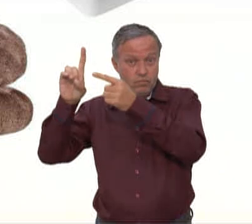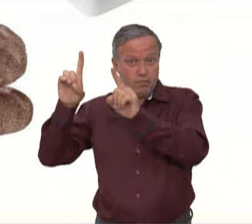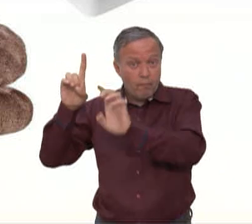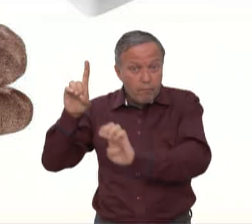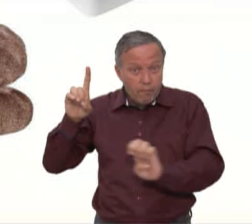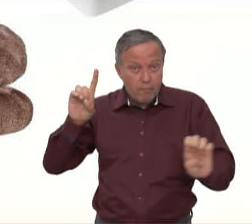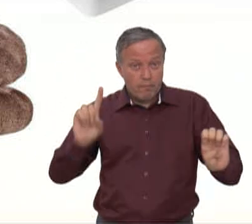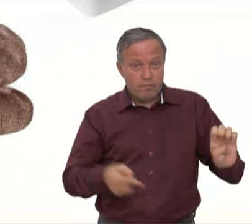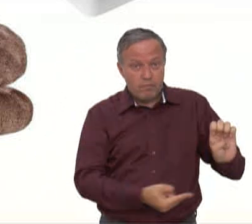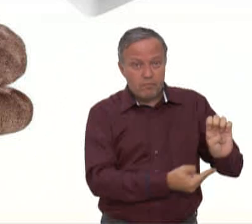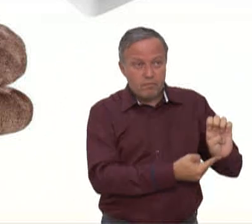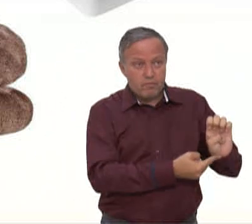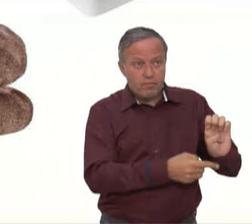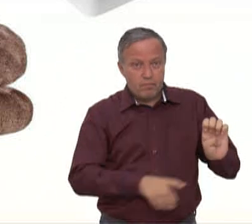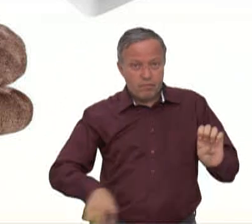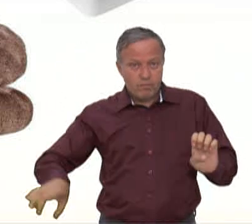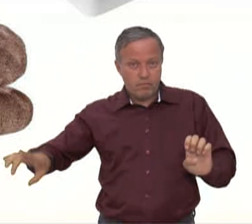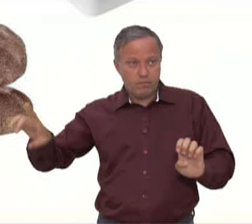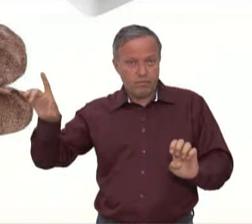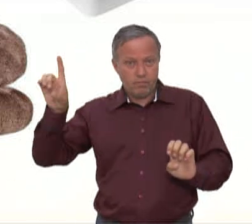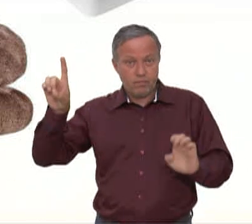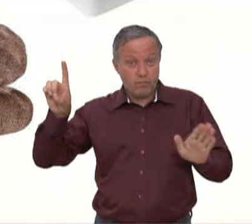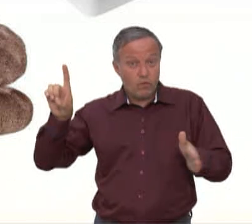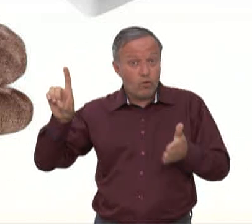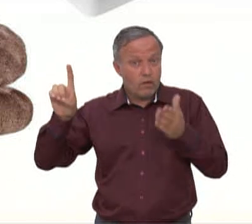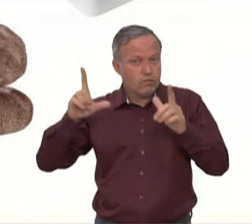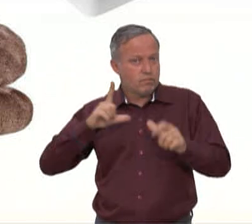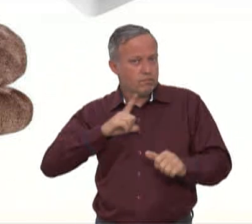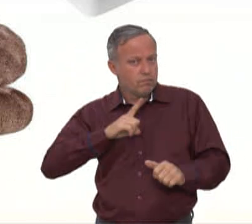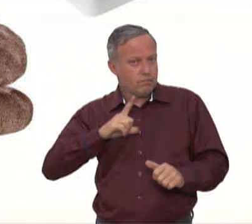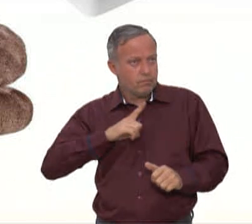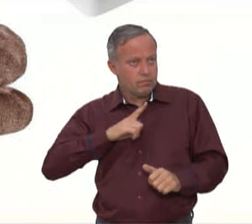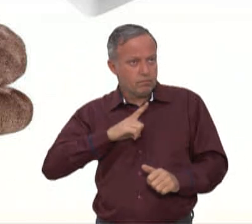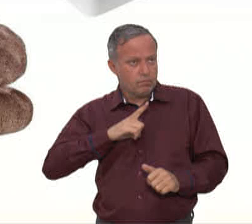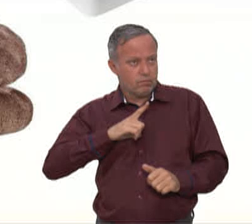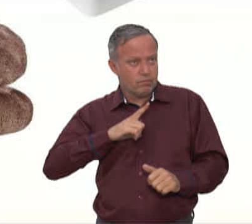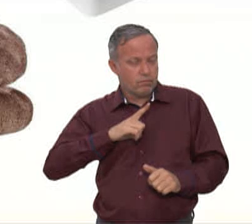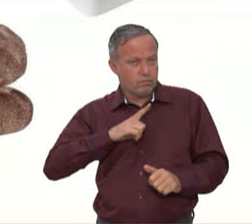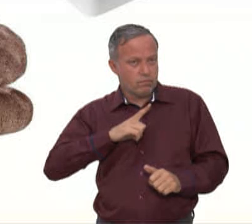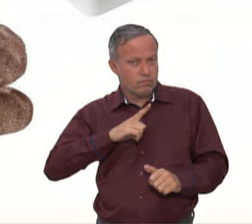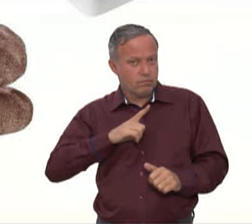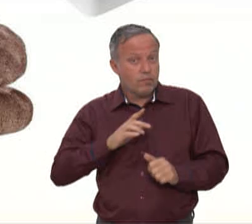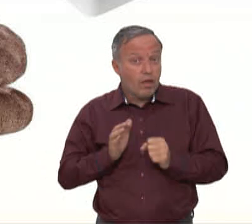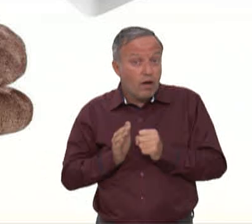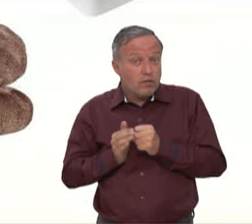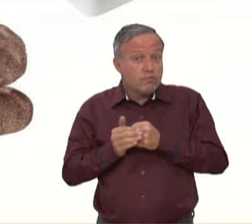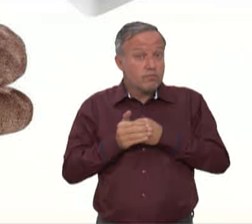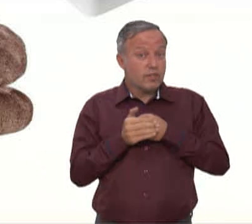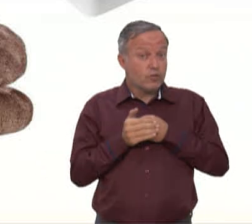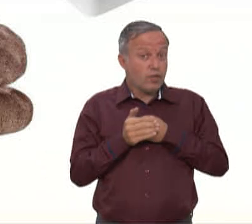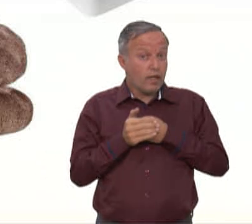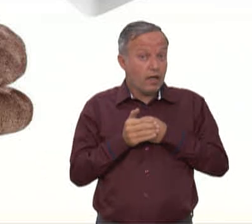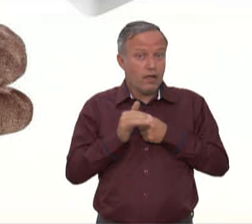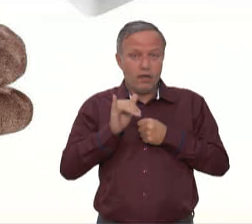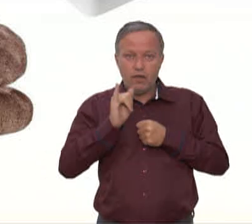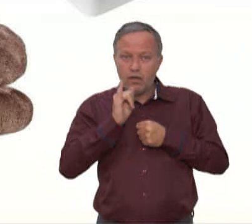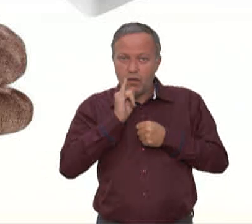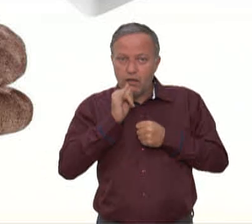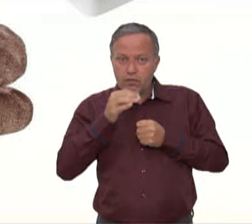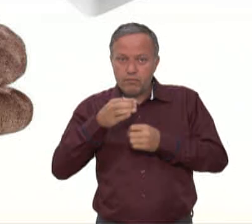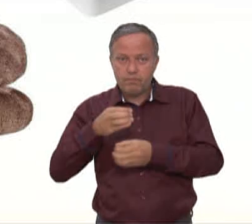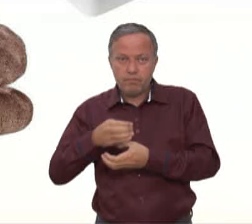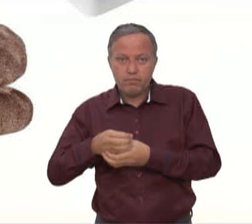que acabamos trabalhando quando temos esse conceito ali sobre isolar termicamente é a garrafa térmica.